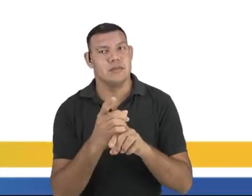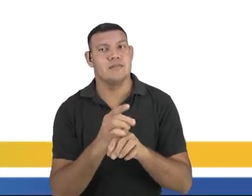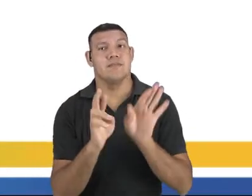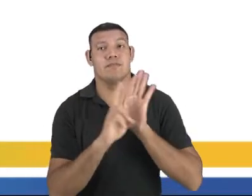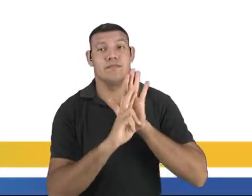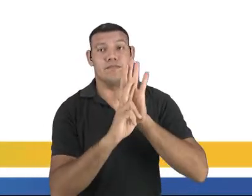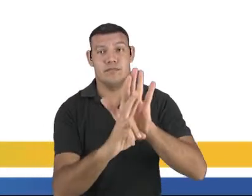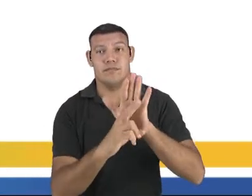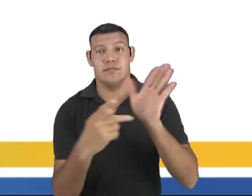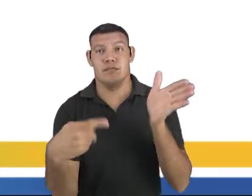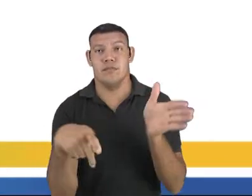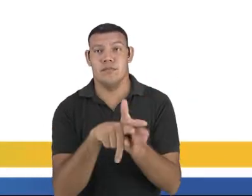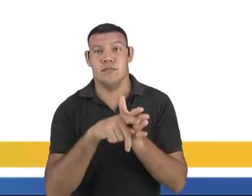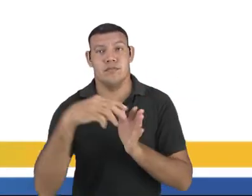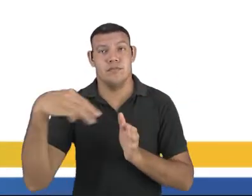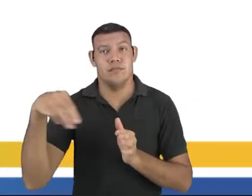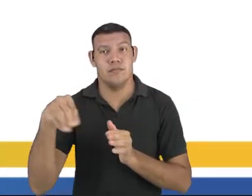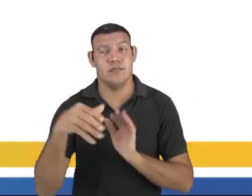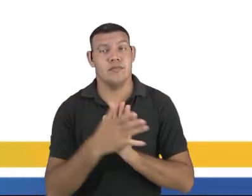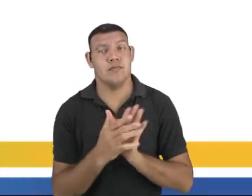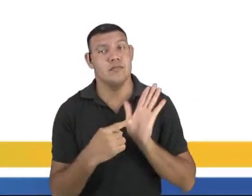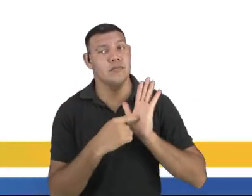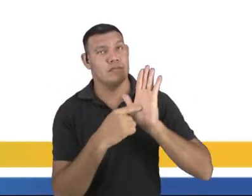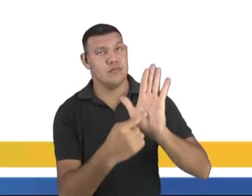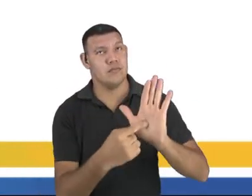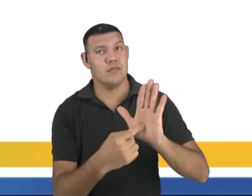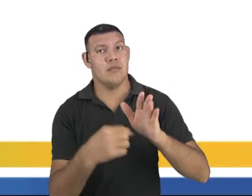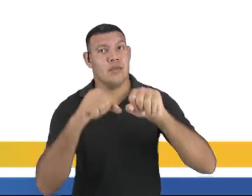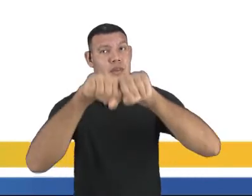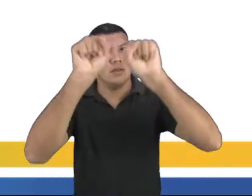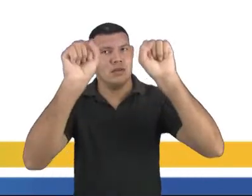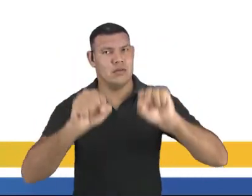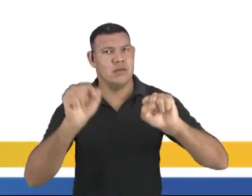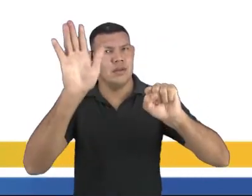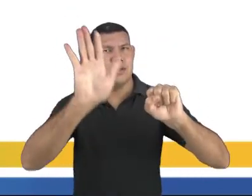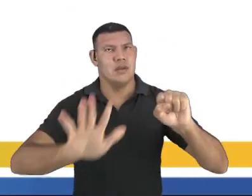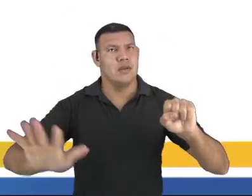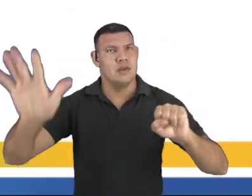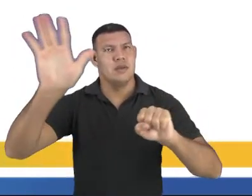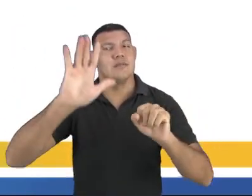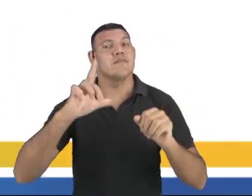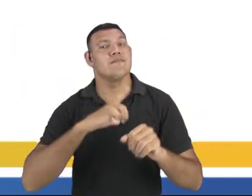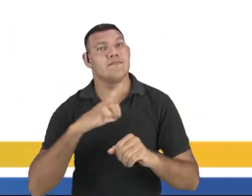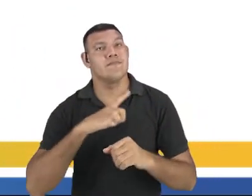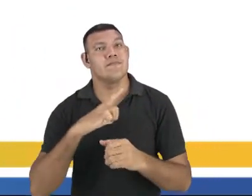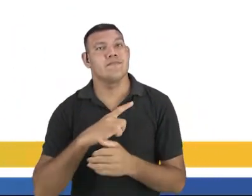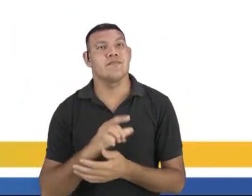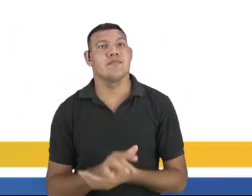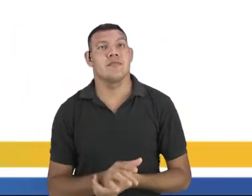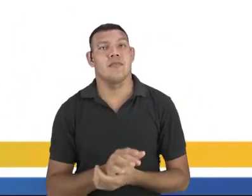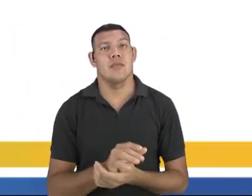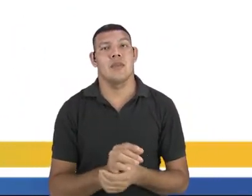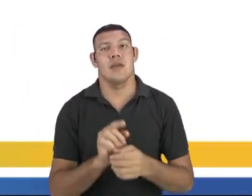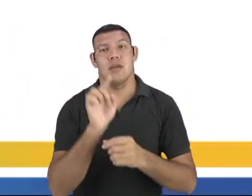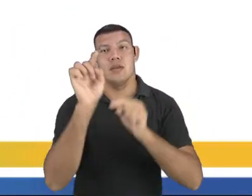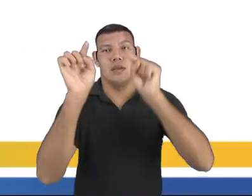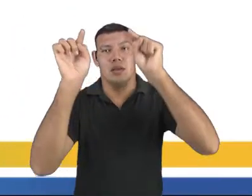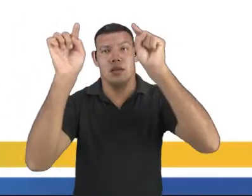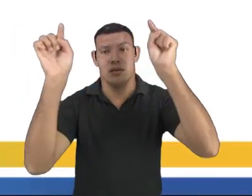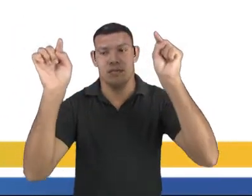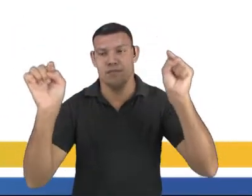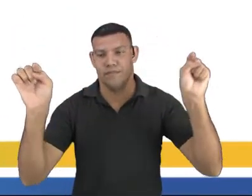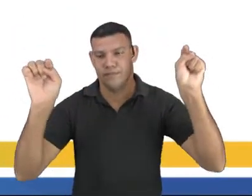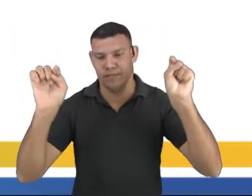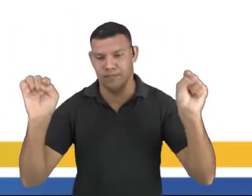representação matemática está aí né O sistema geralmente temos esse a formatação esse símbolo